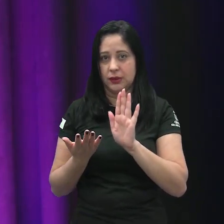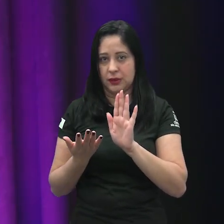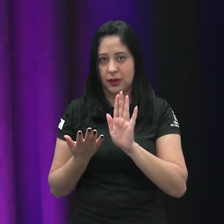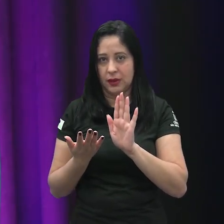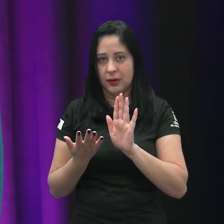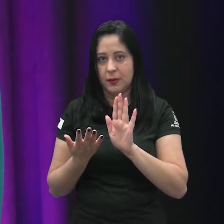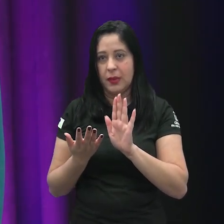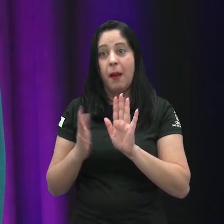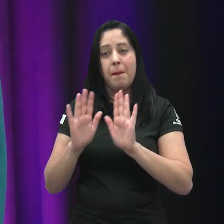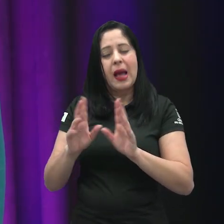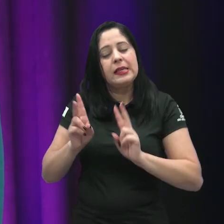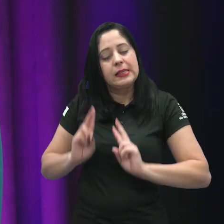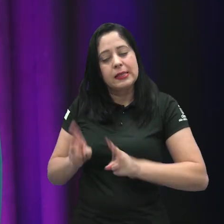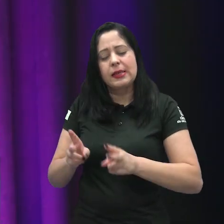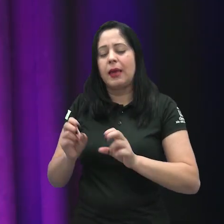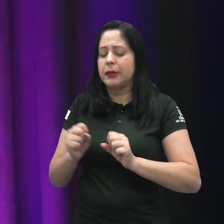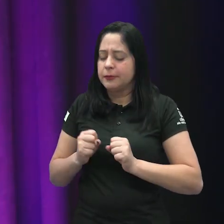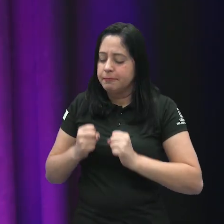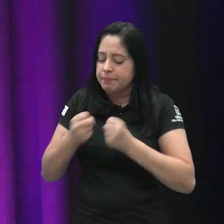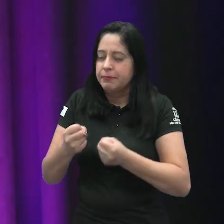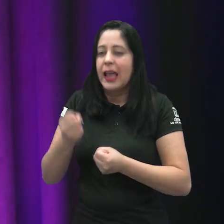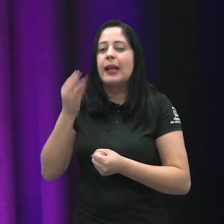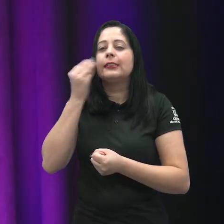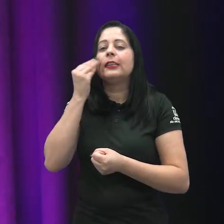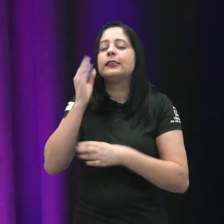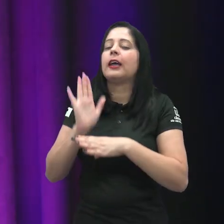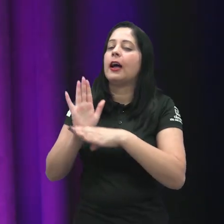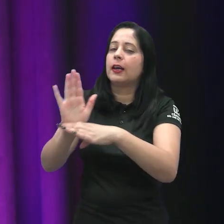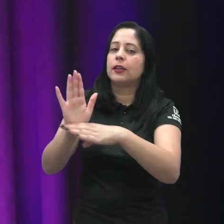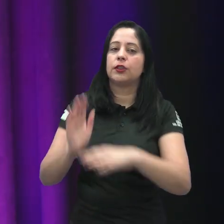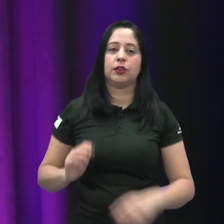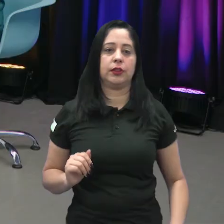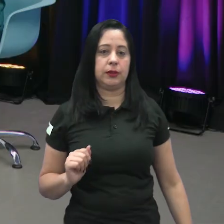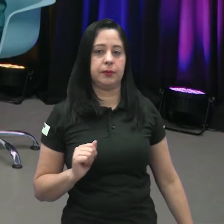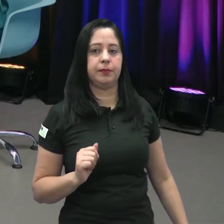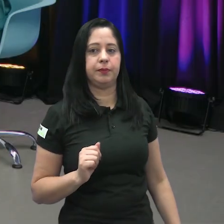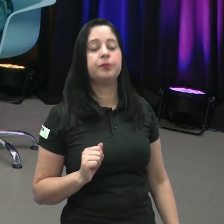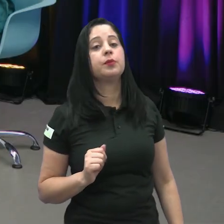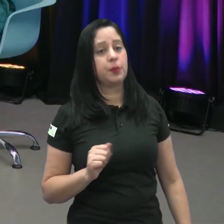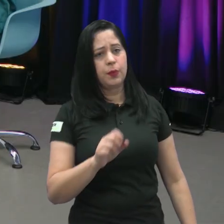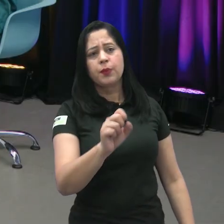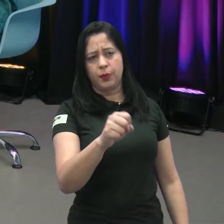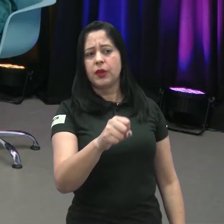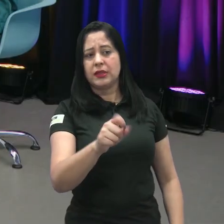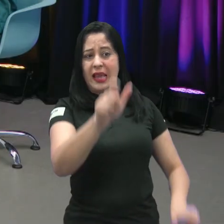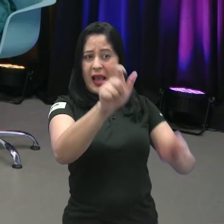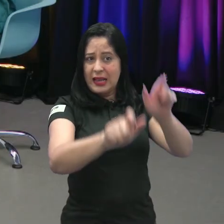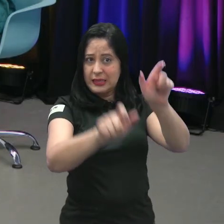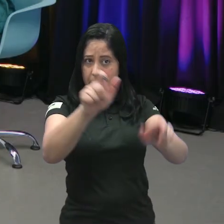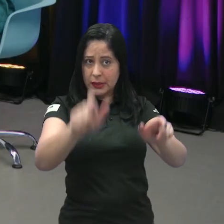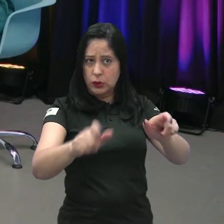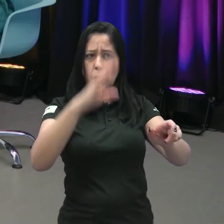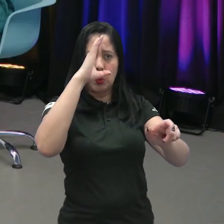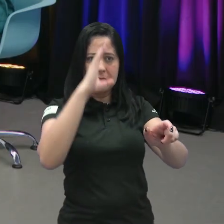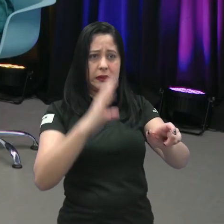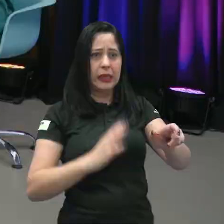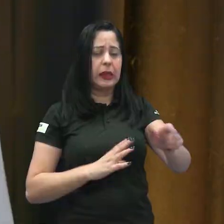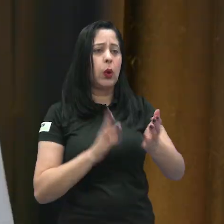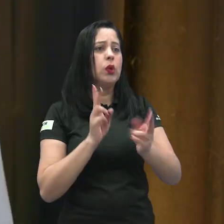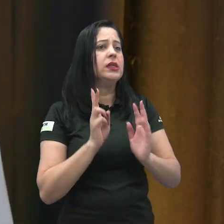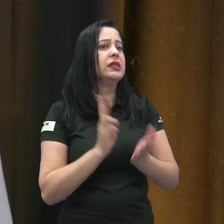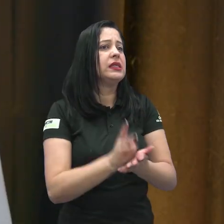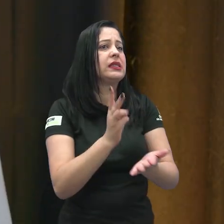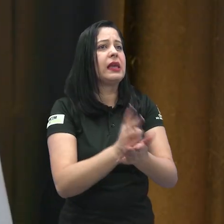a ser seguido e que, dentro do possível, a gente vai estar sempre fazendo para agilizar, né? Corretamente. O munícipe, ele tem, assim,